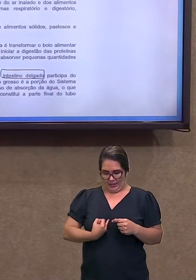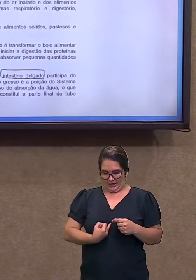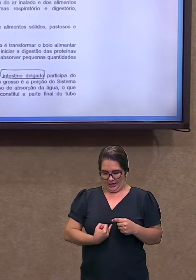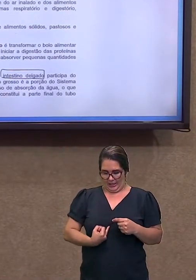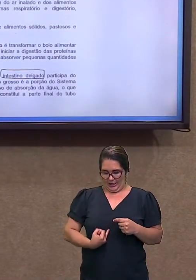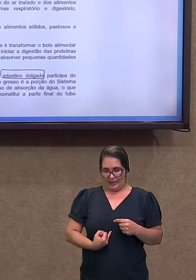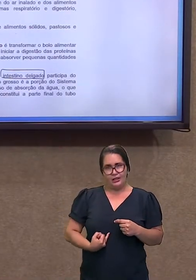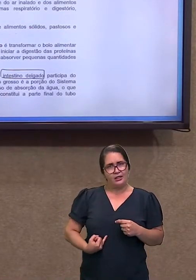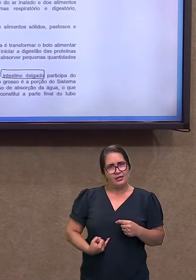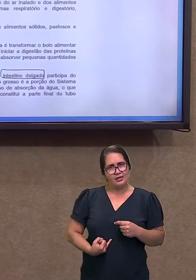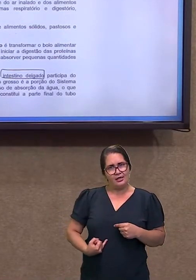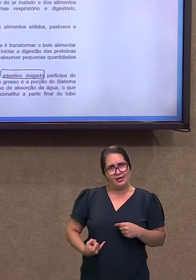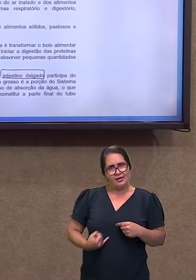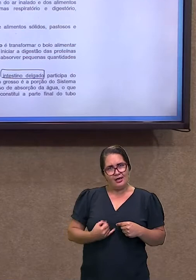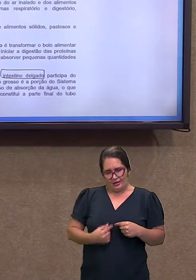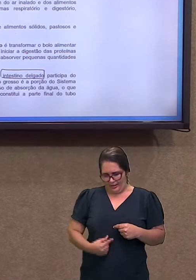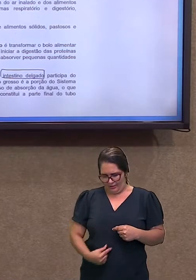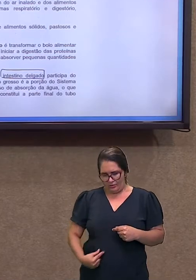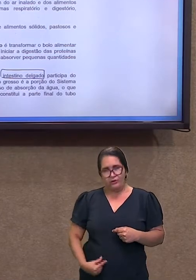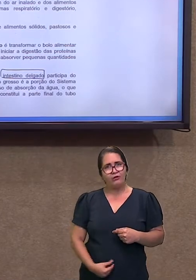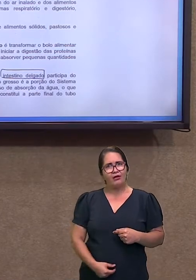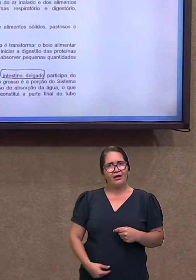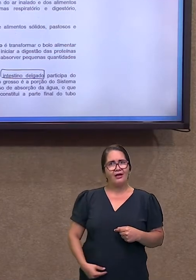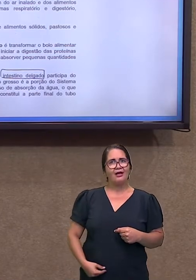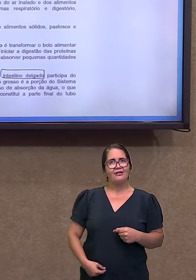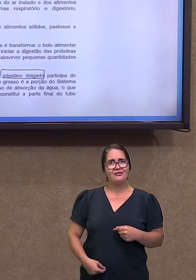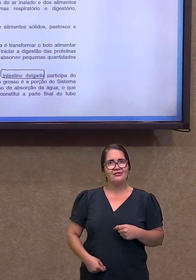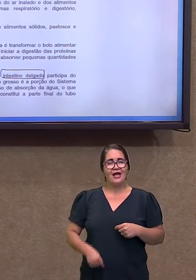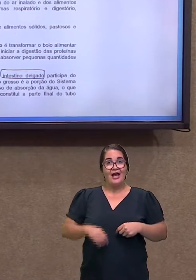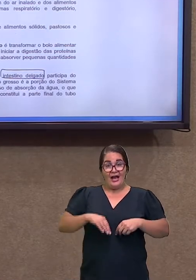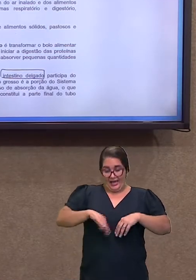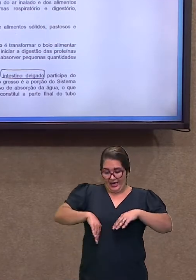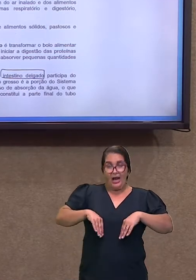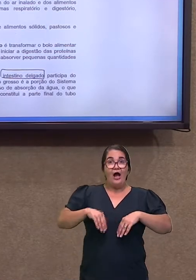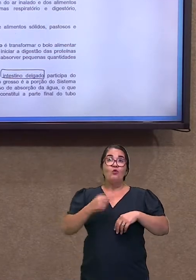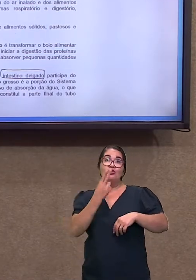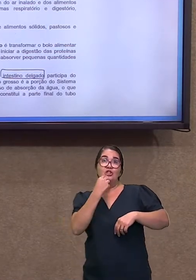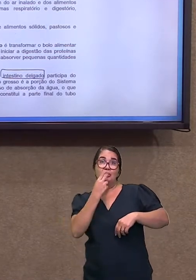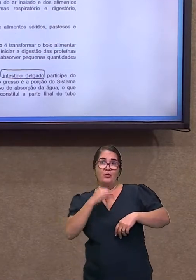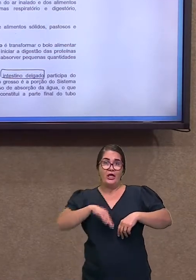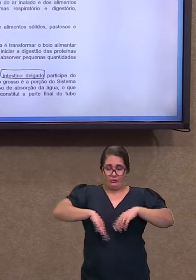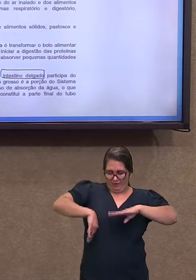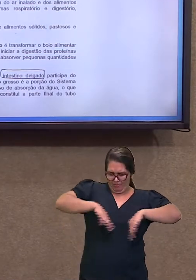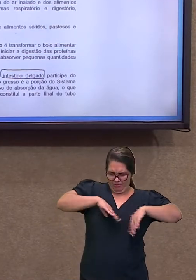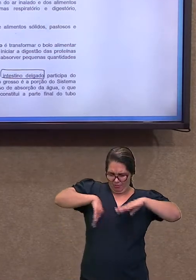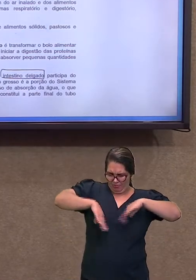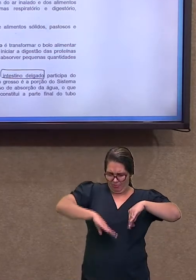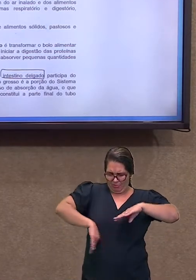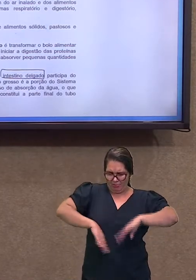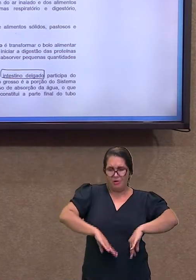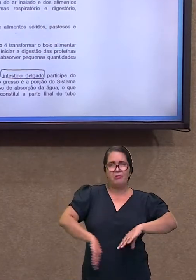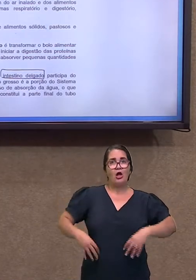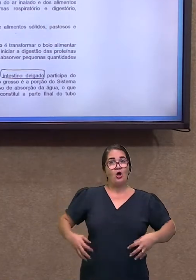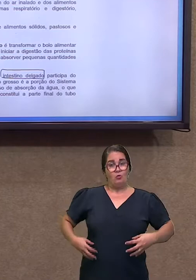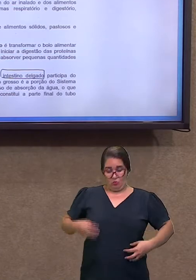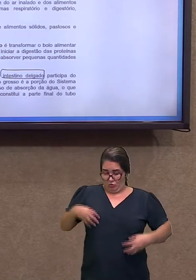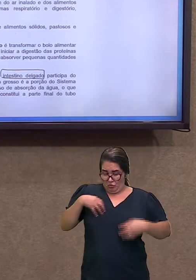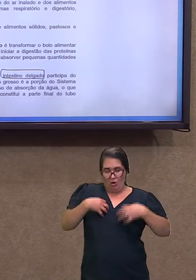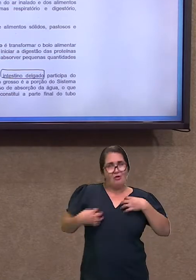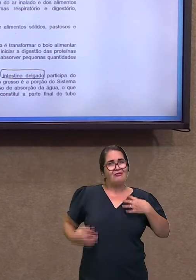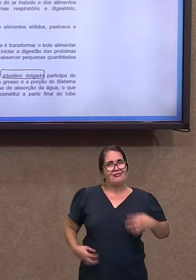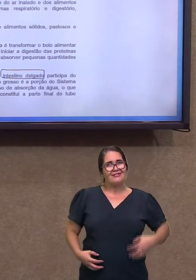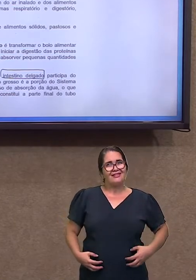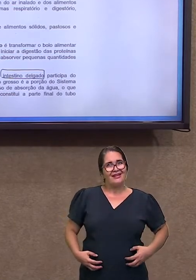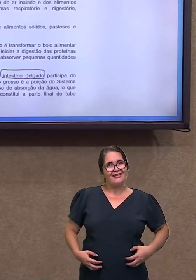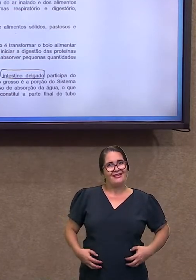nutrientes e a organização de para onde eles vão ser mandados para serem armazenados, para na hora que você precisar, você ter.